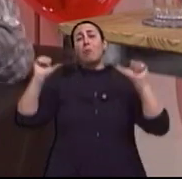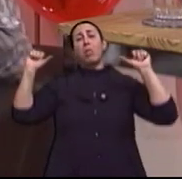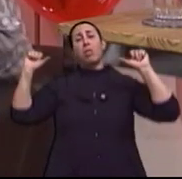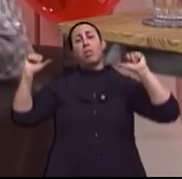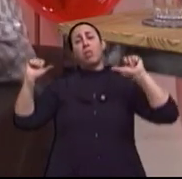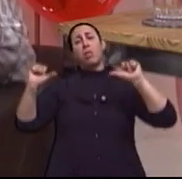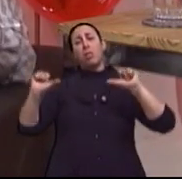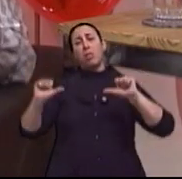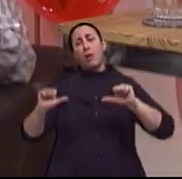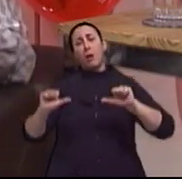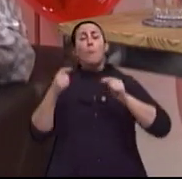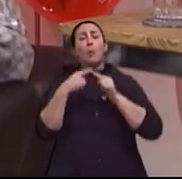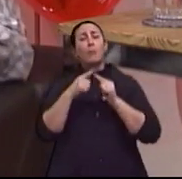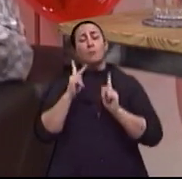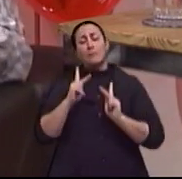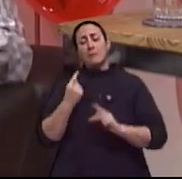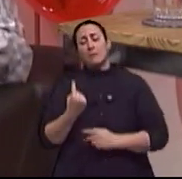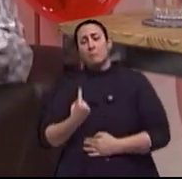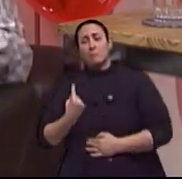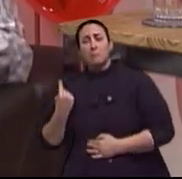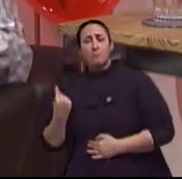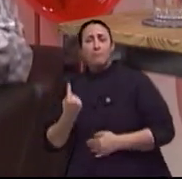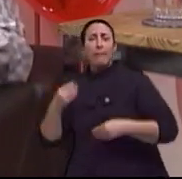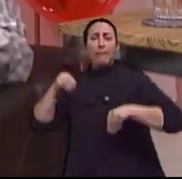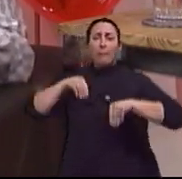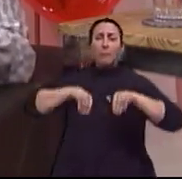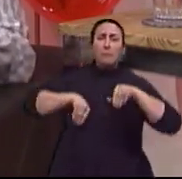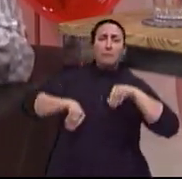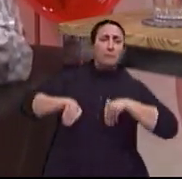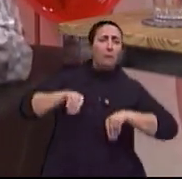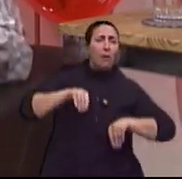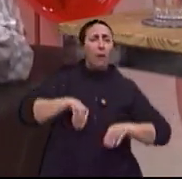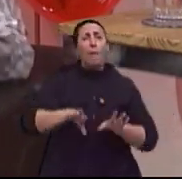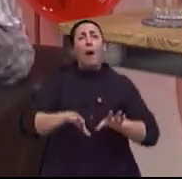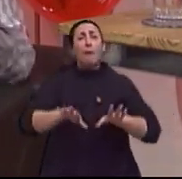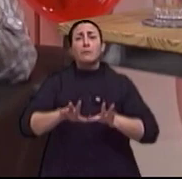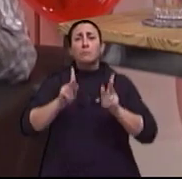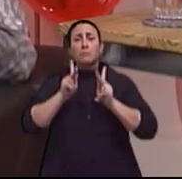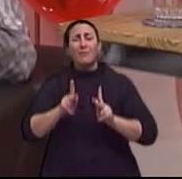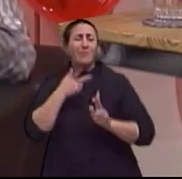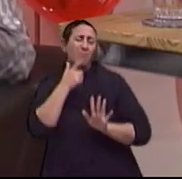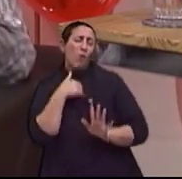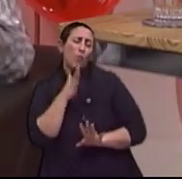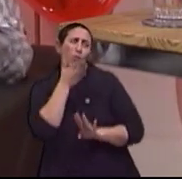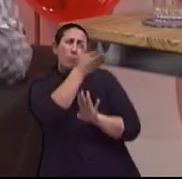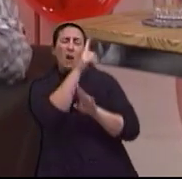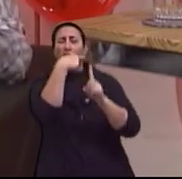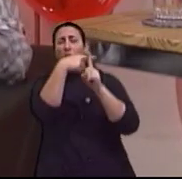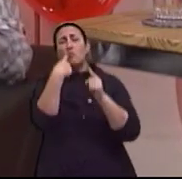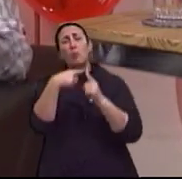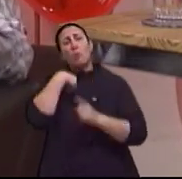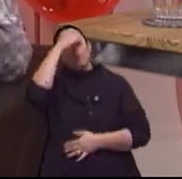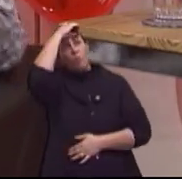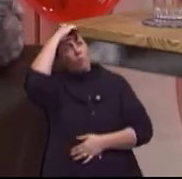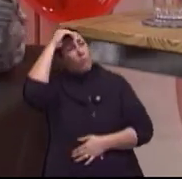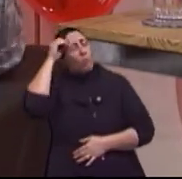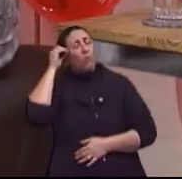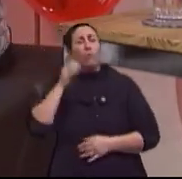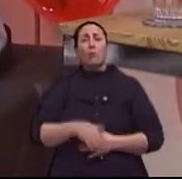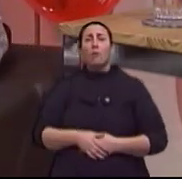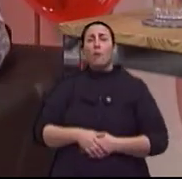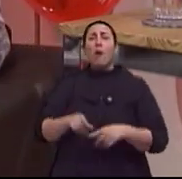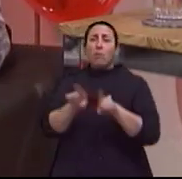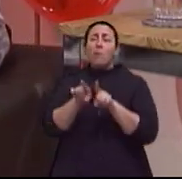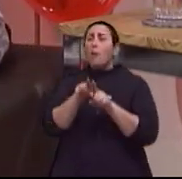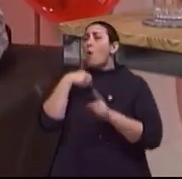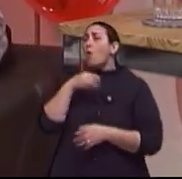a pessoa começa a se isolar a depressão Ai eu não vou mais lá na não vou mais na igreja porque eu não entendo Padre eu não quero mais